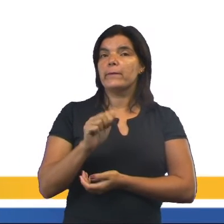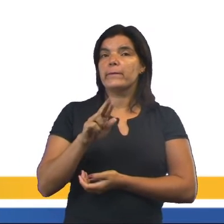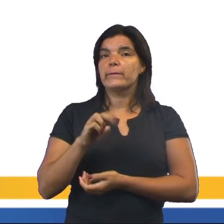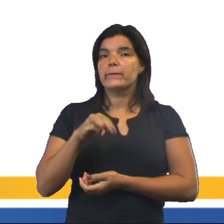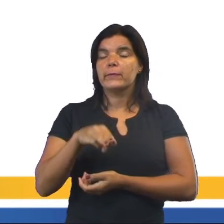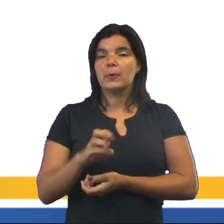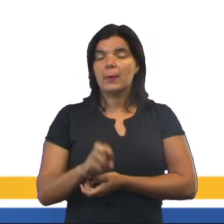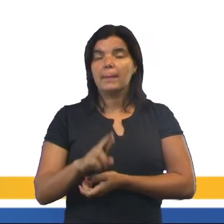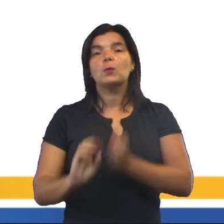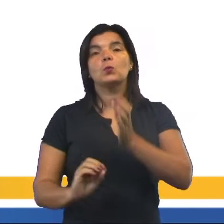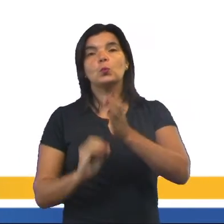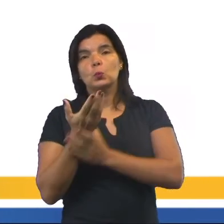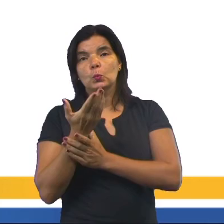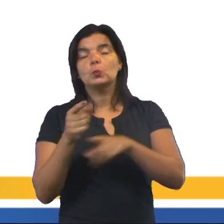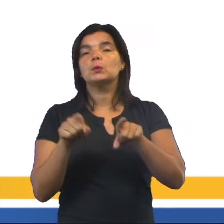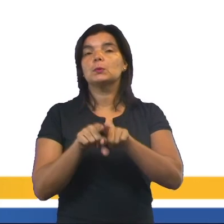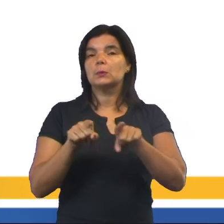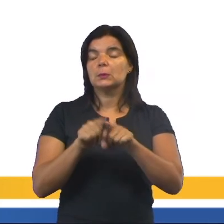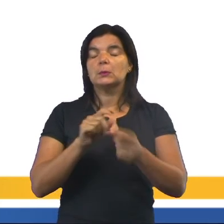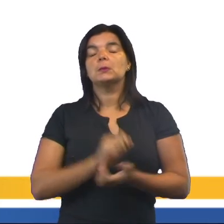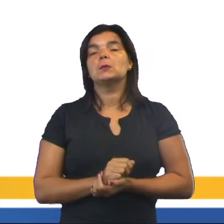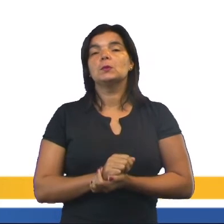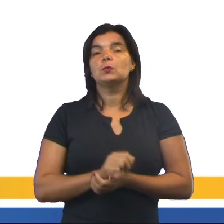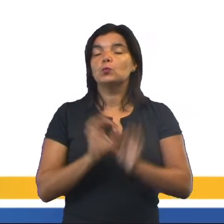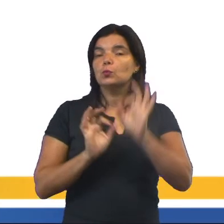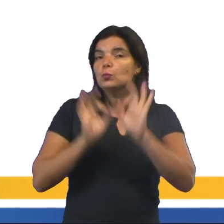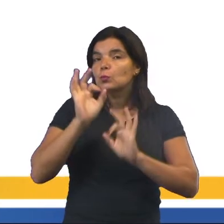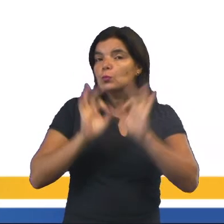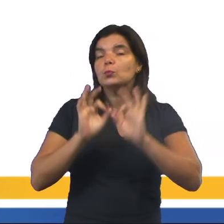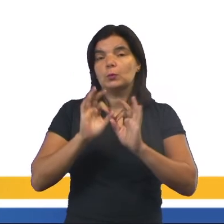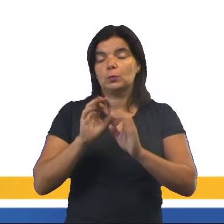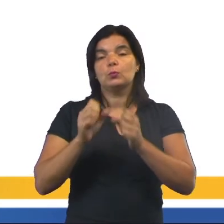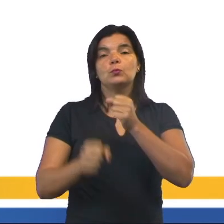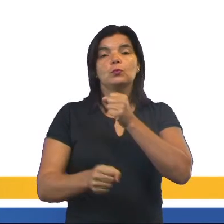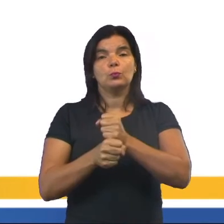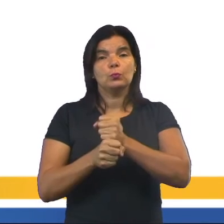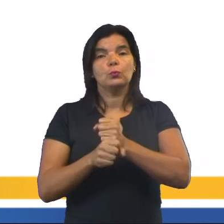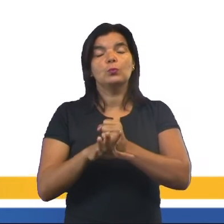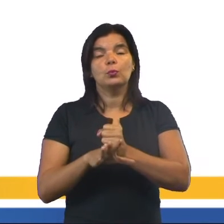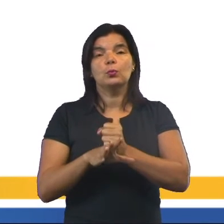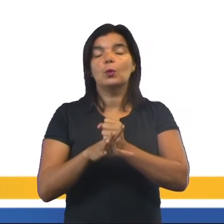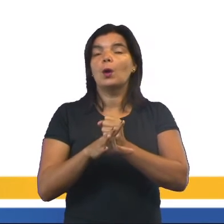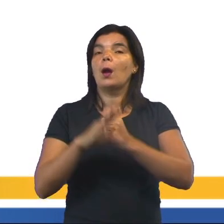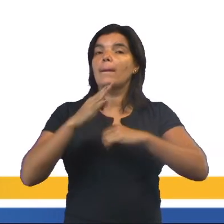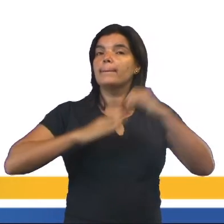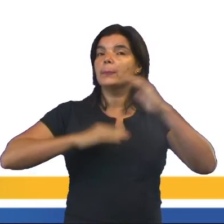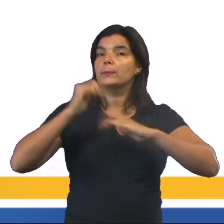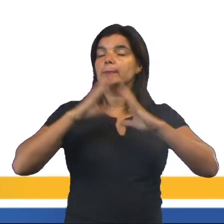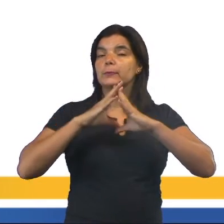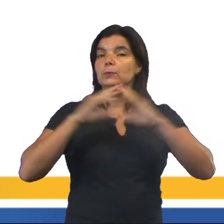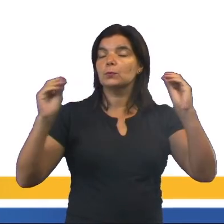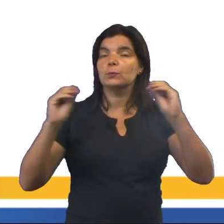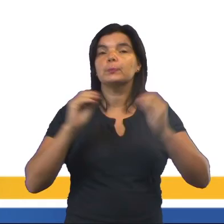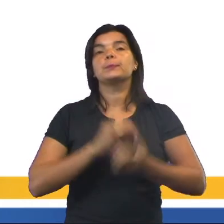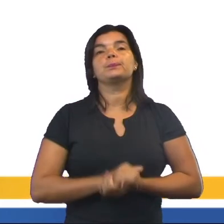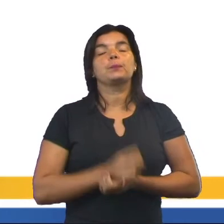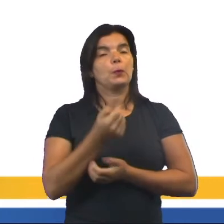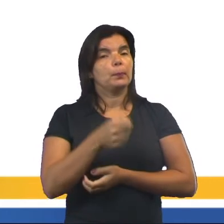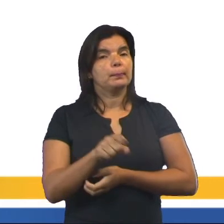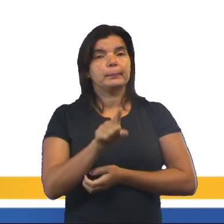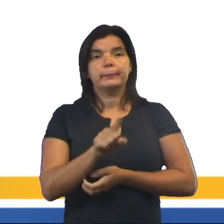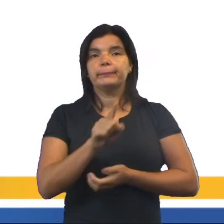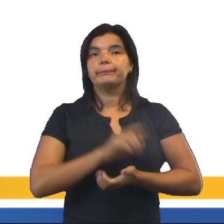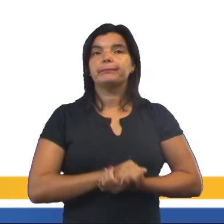farmers. E aí, com o surgimento do saneamento básico, sistemas de esgoto, essa profissão deixou de existir, não era mais